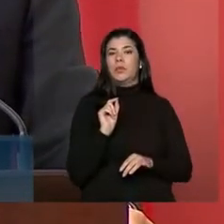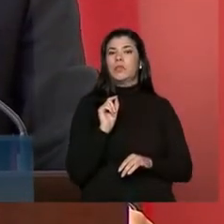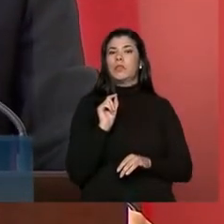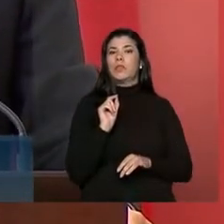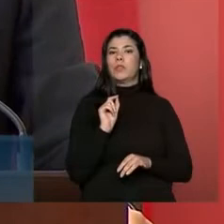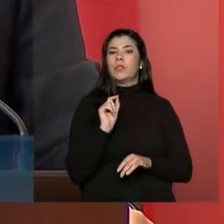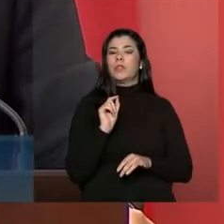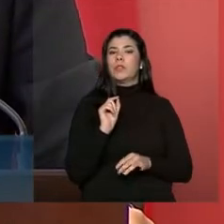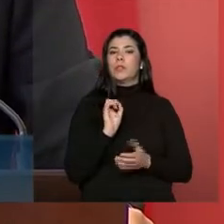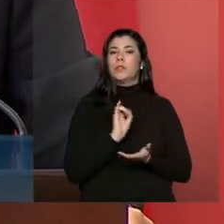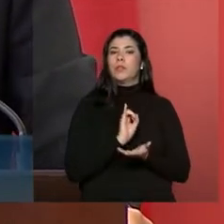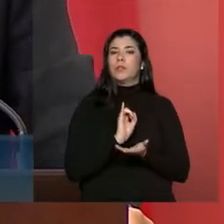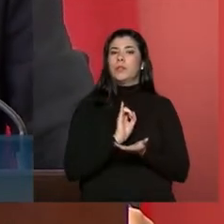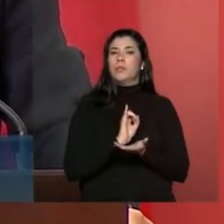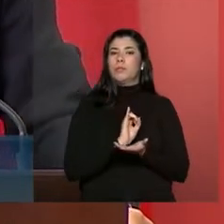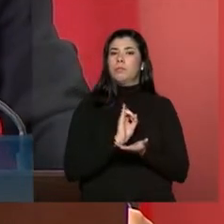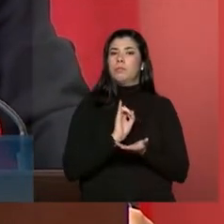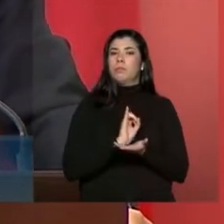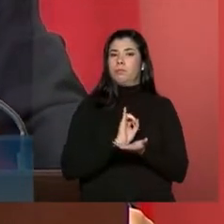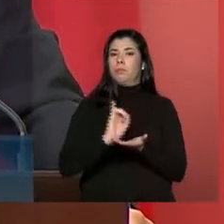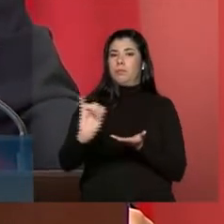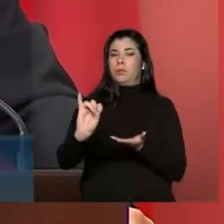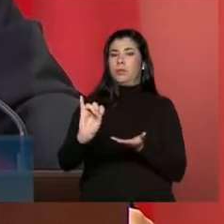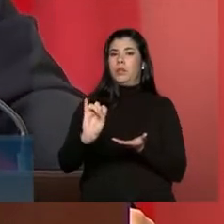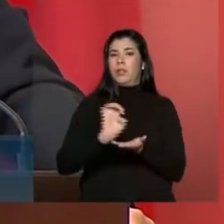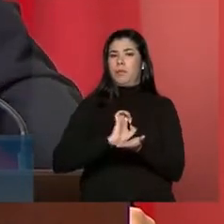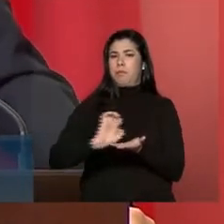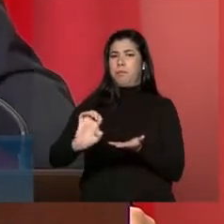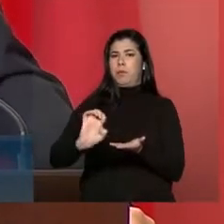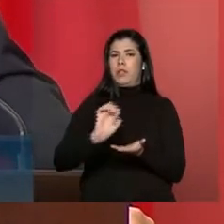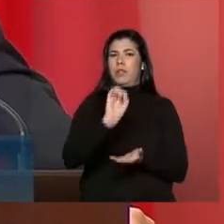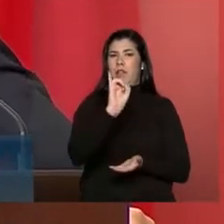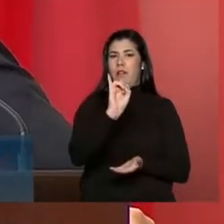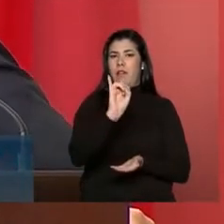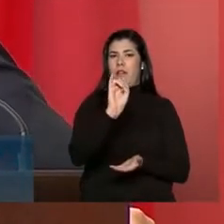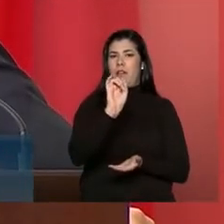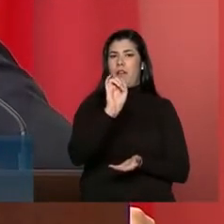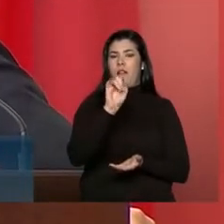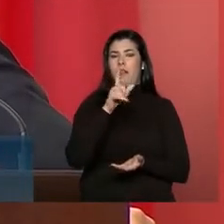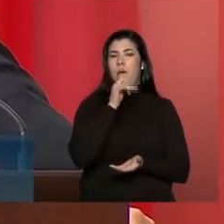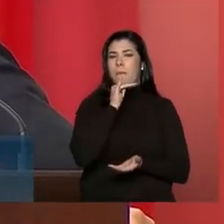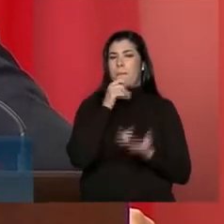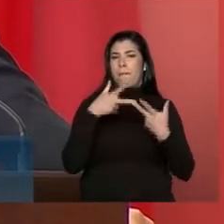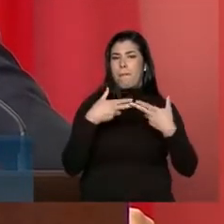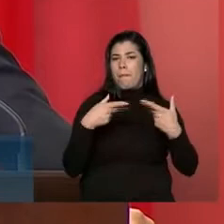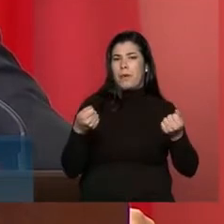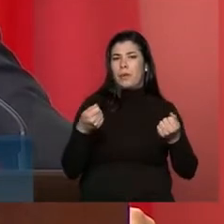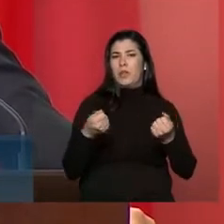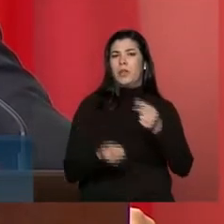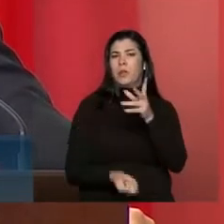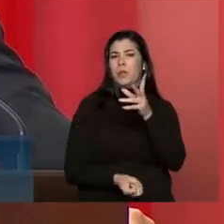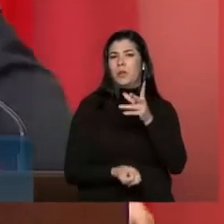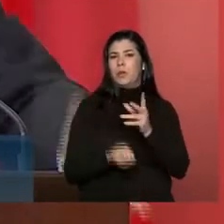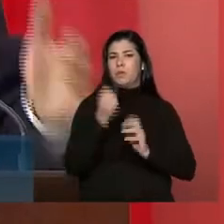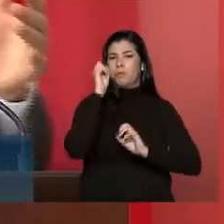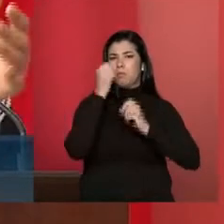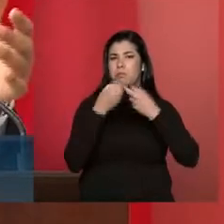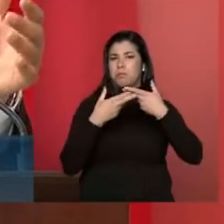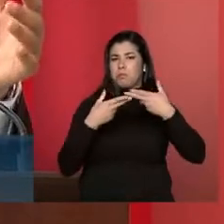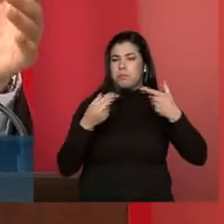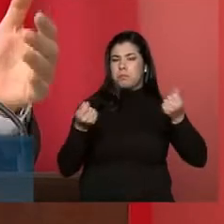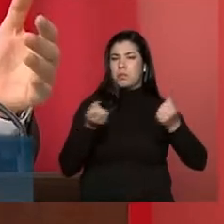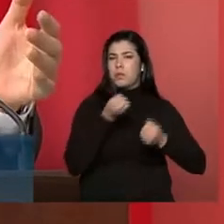importar produtos agropecuários do Brasil de boa qualidade. Nós alcançamos